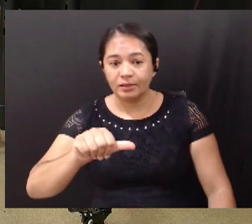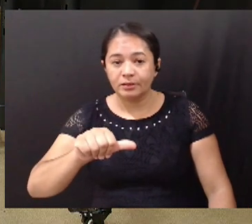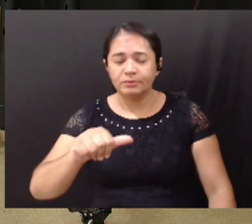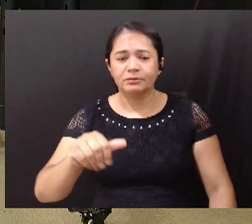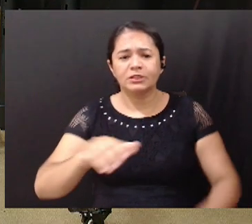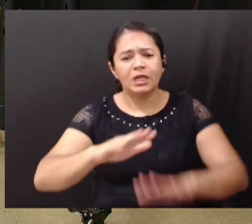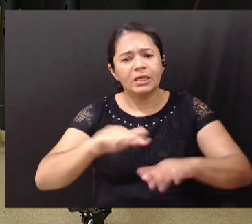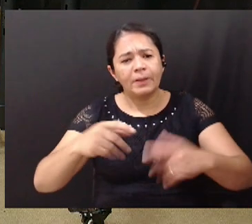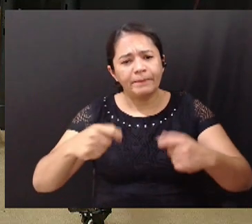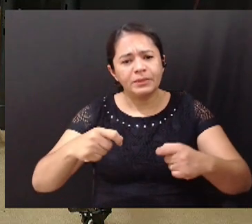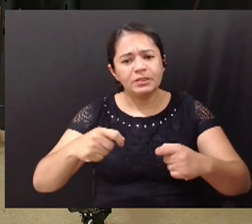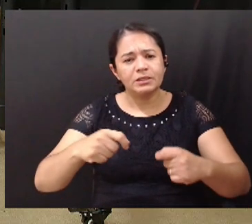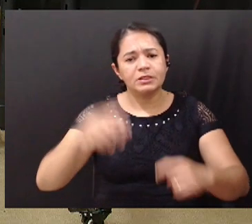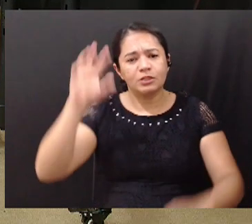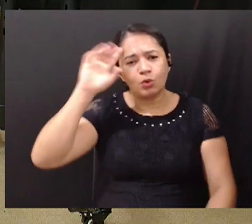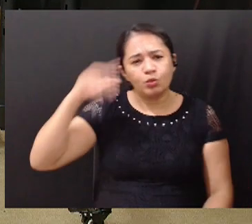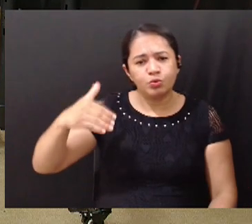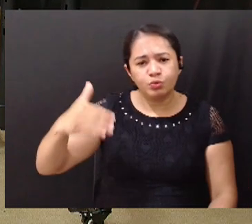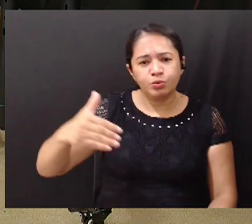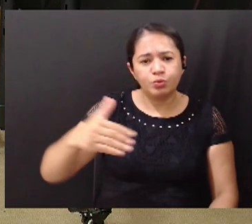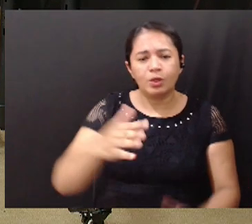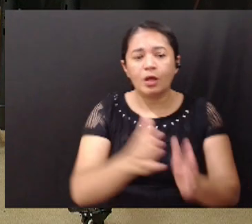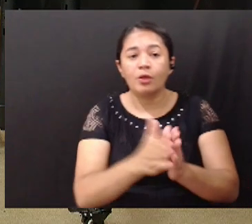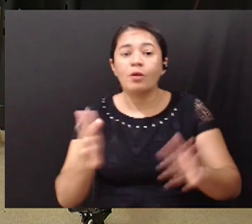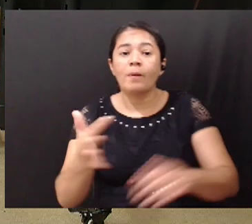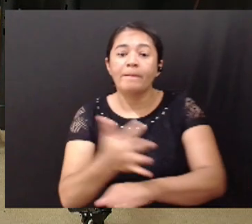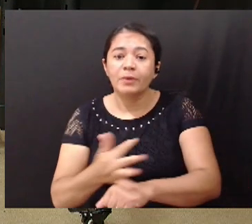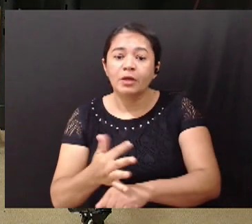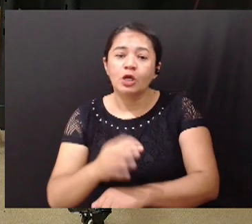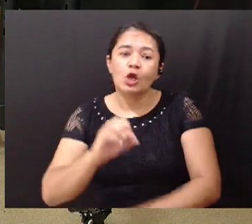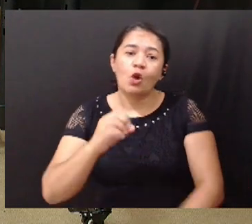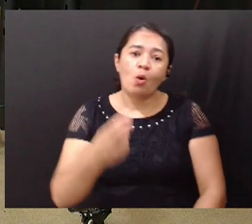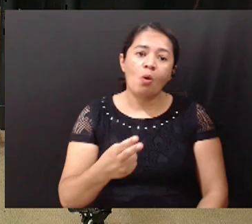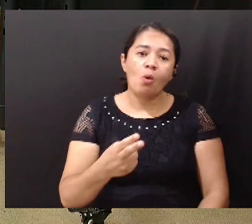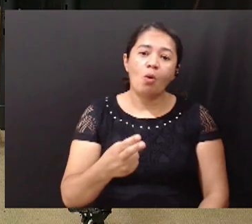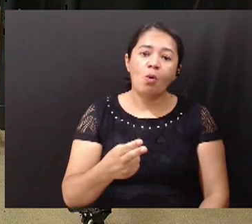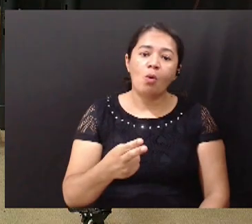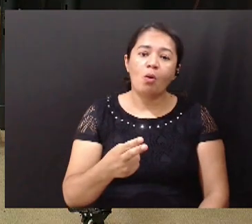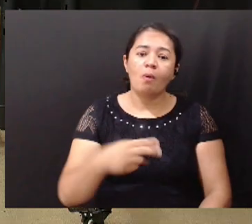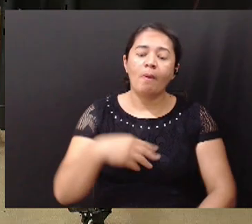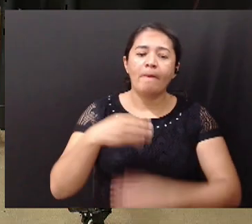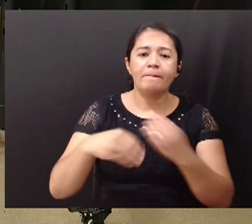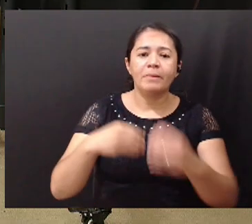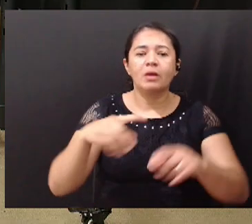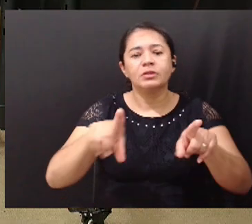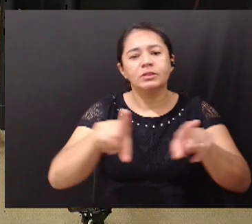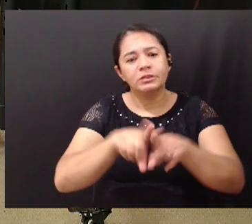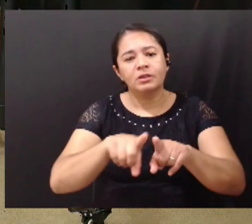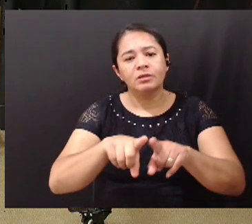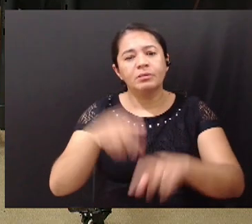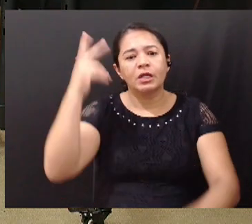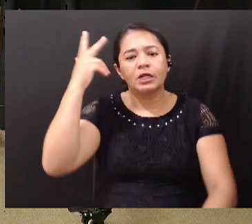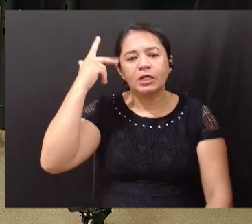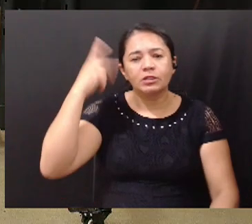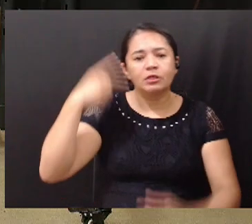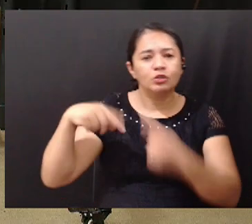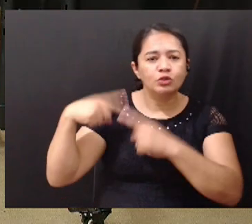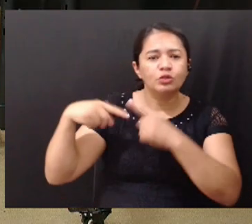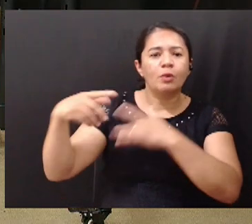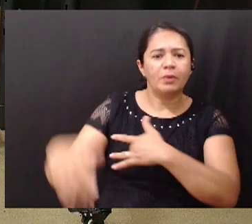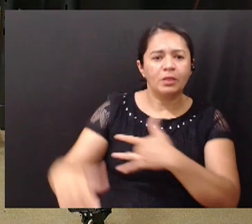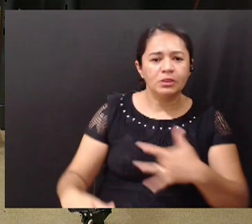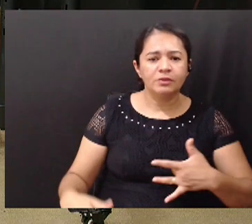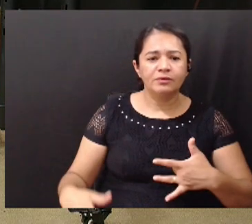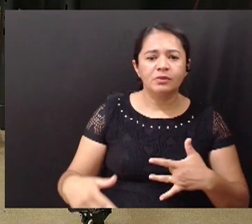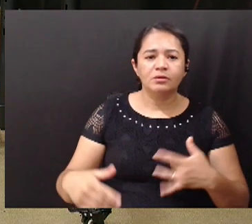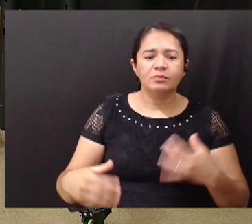rotina rígida nas férias ou um pouco de desorganização também faz parte do desenvolvimento saudável